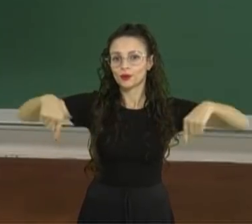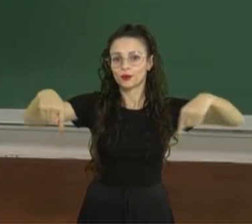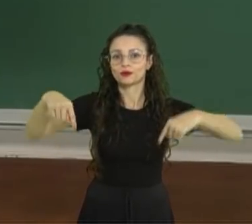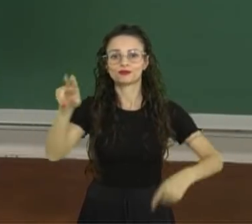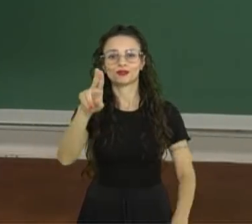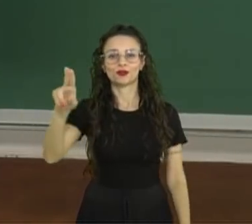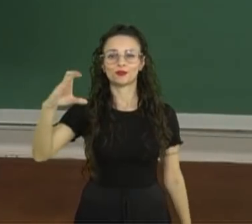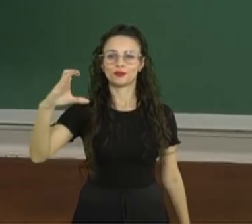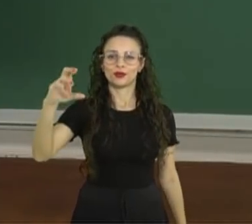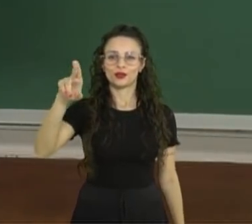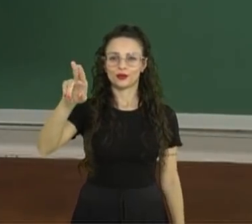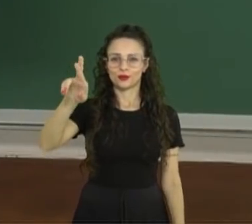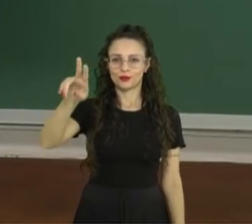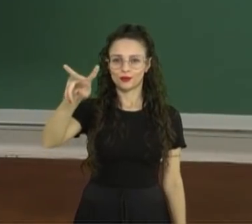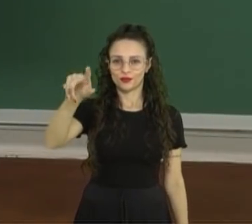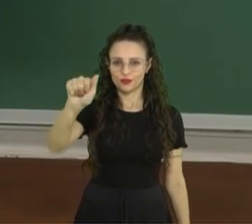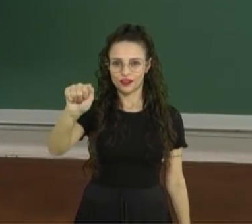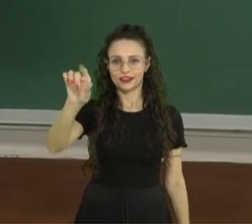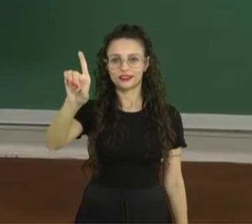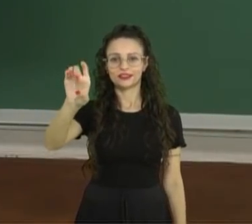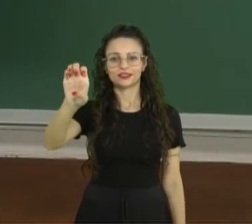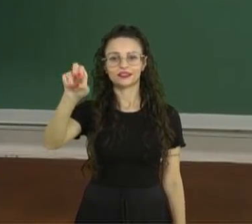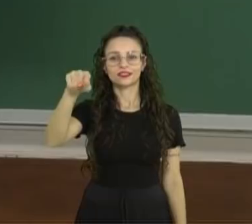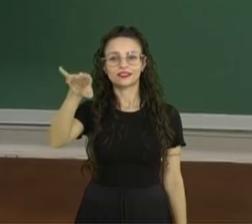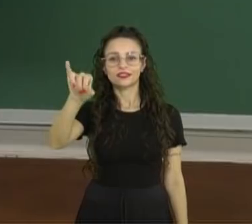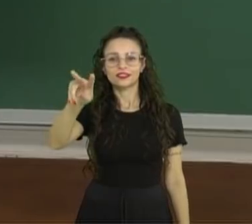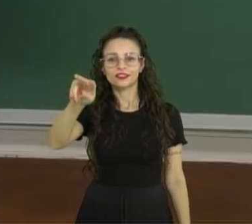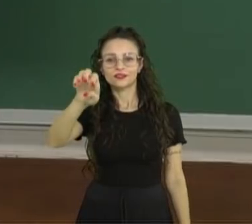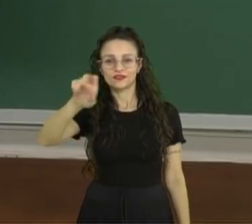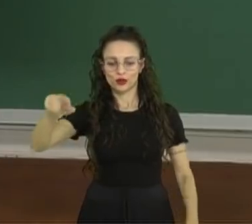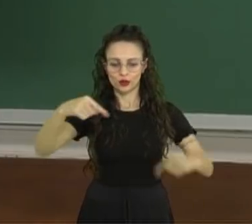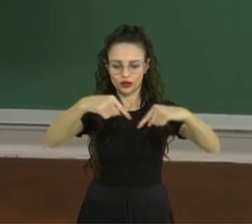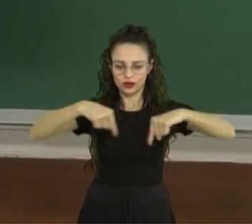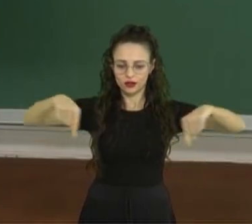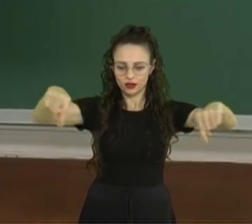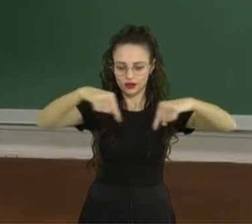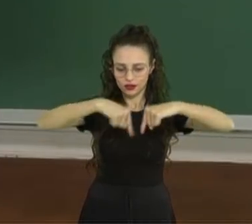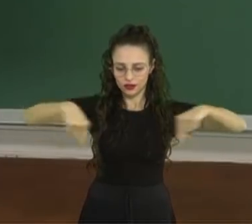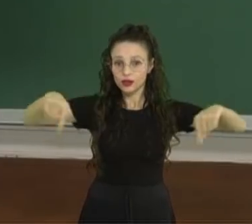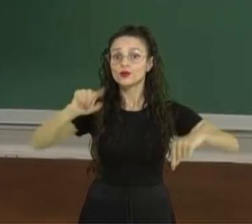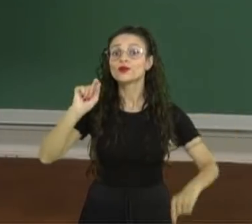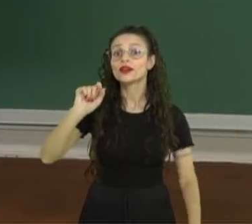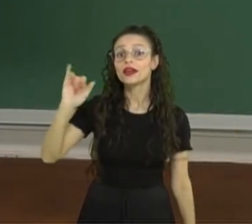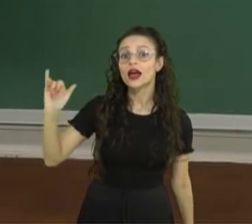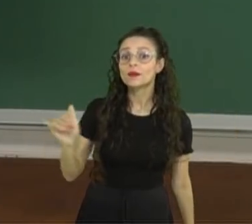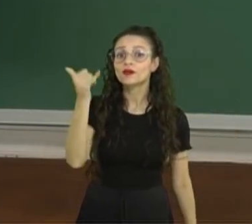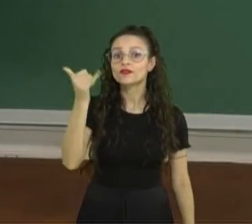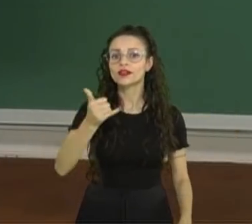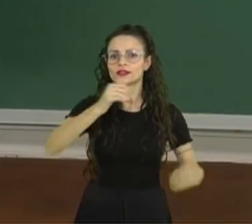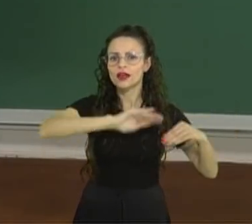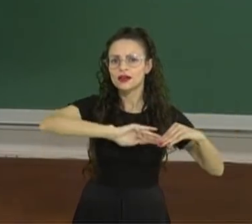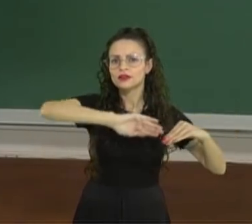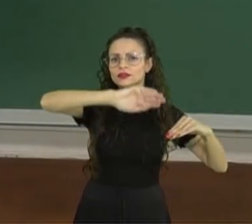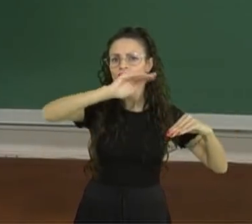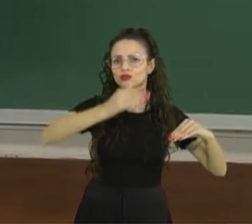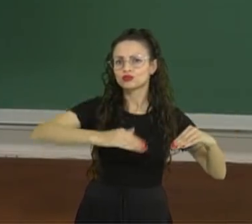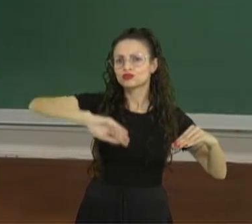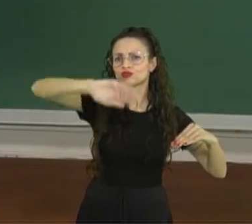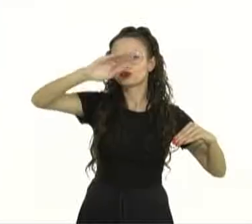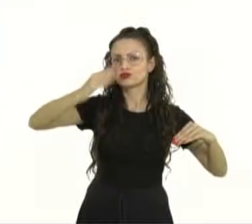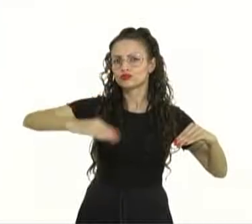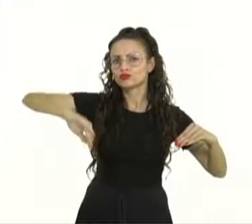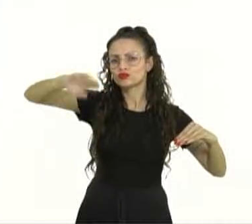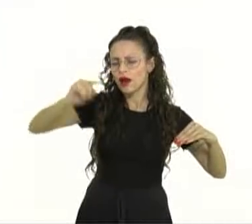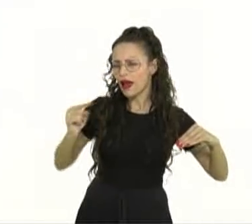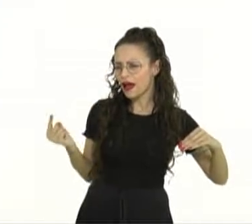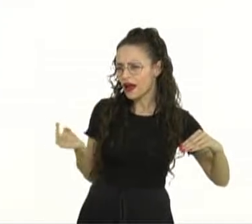mais ou menos, que é para aproveitar locais muito altos, montanhas, né? Planaltos, regiões